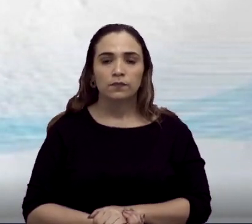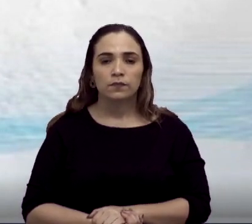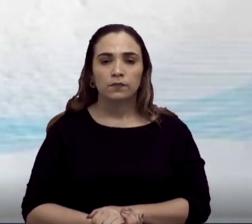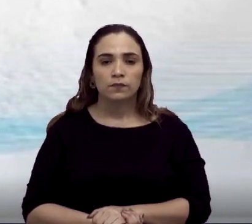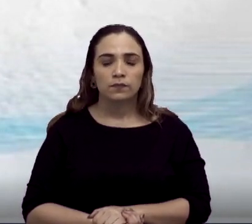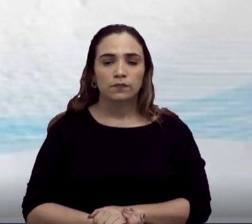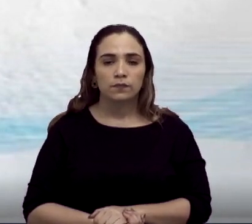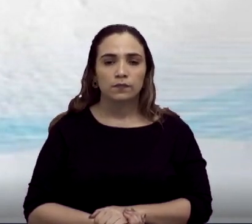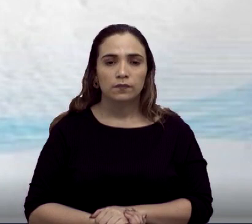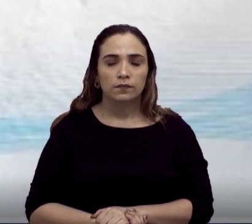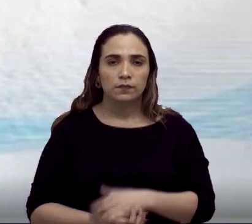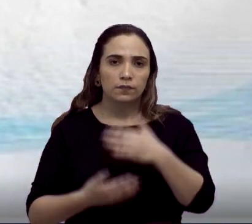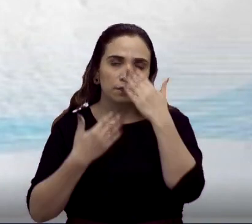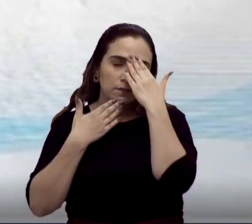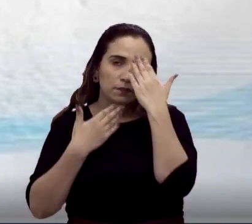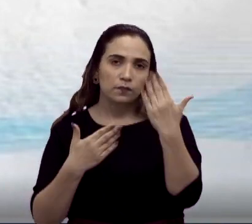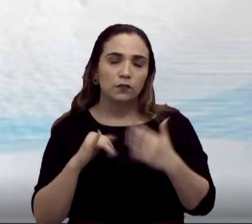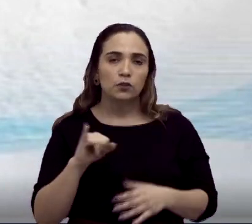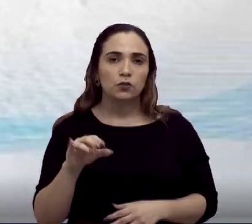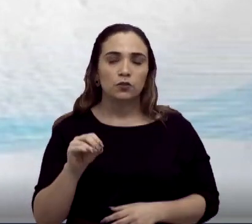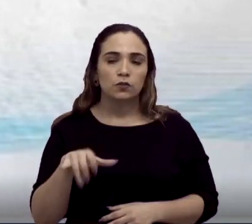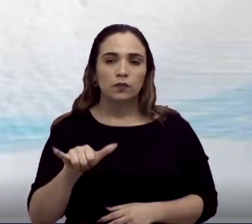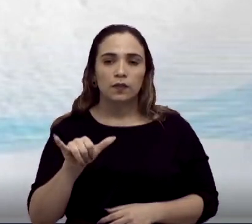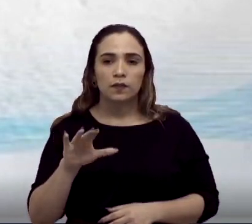Oi, Joyce, obrigada.